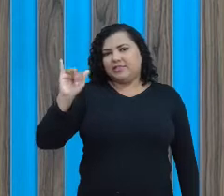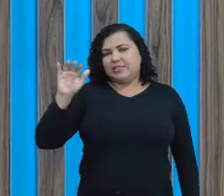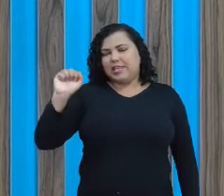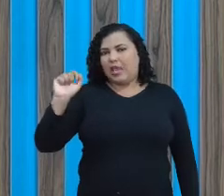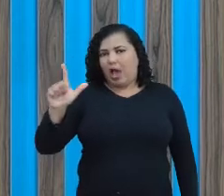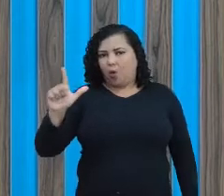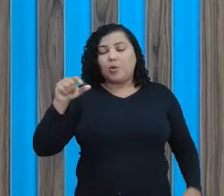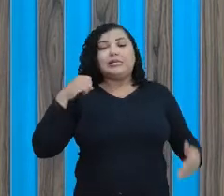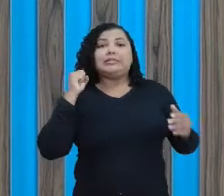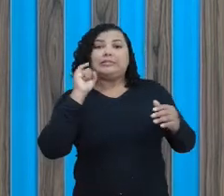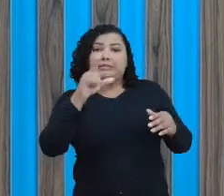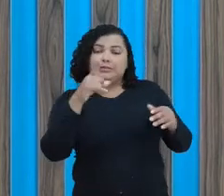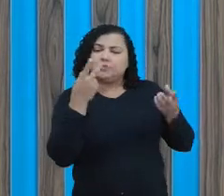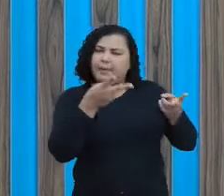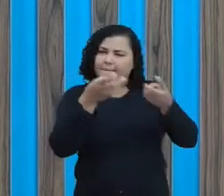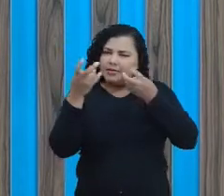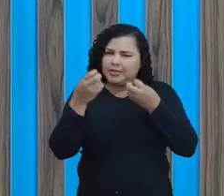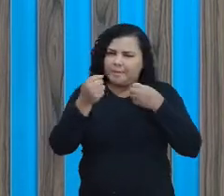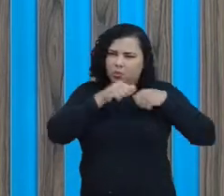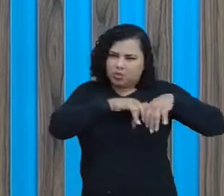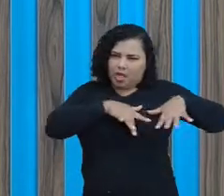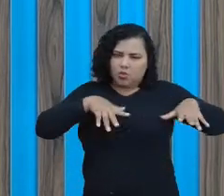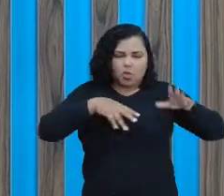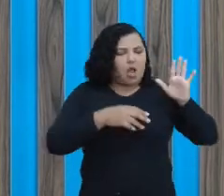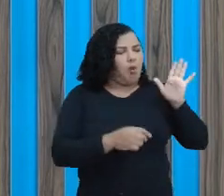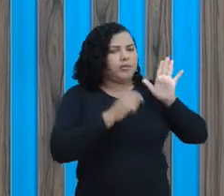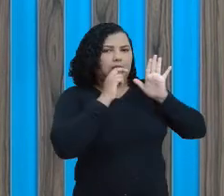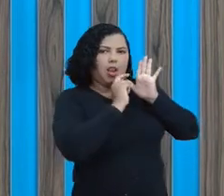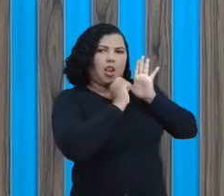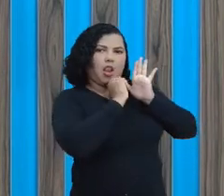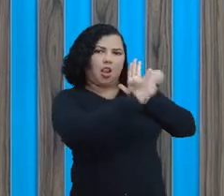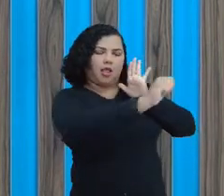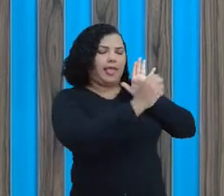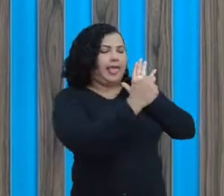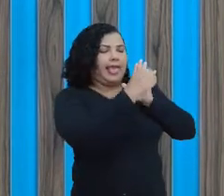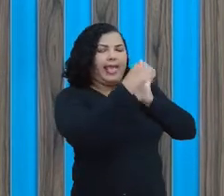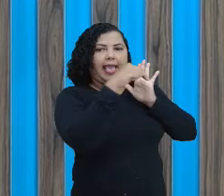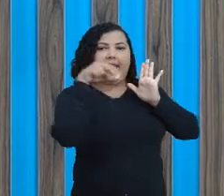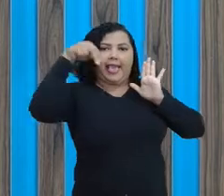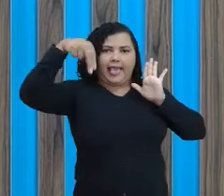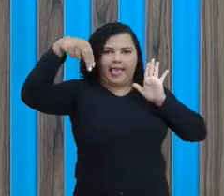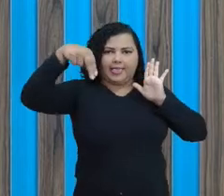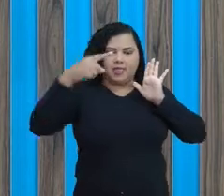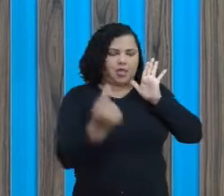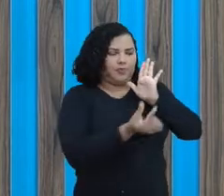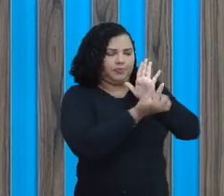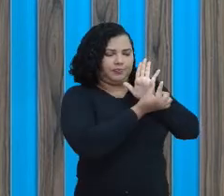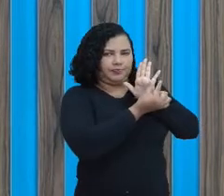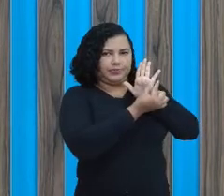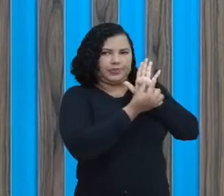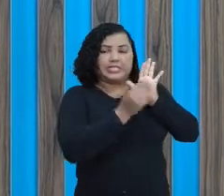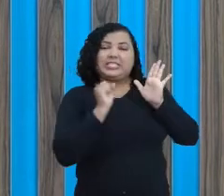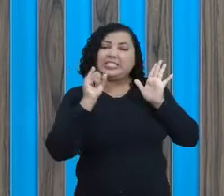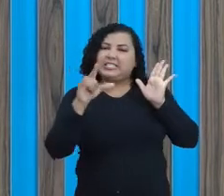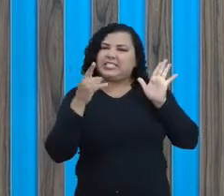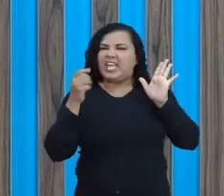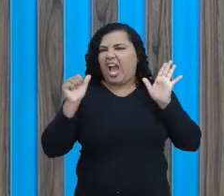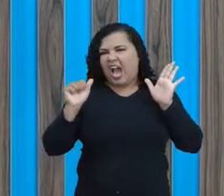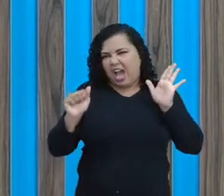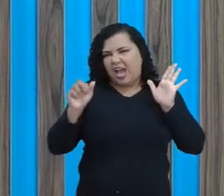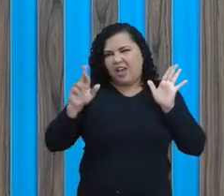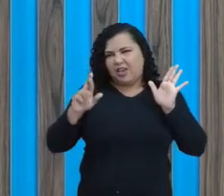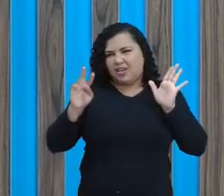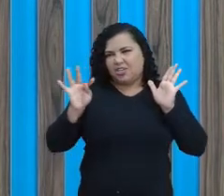botar um Nzinho. E se você acha que é um som artificial, você vai botar um A do lado.